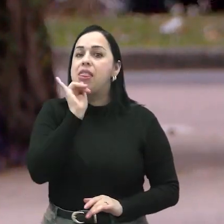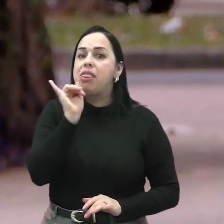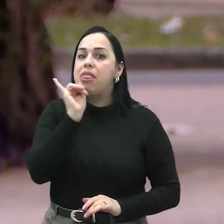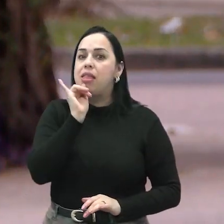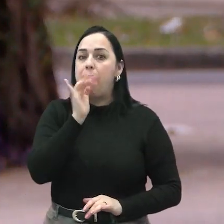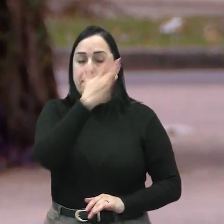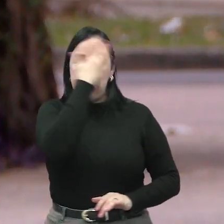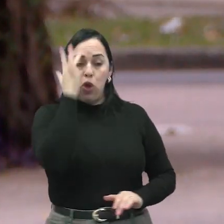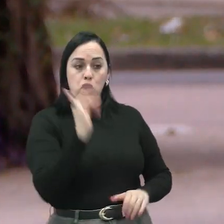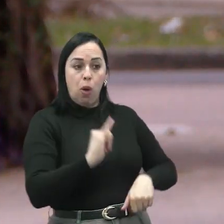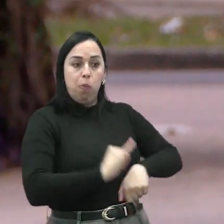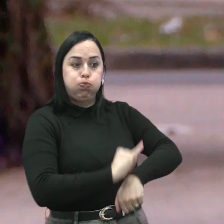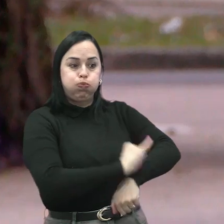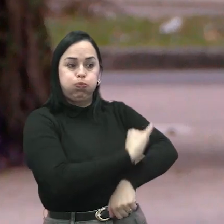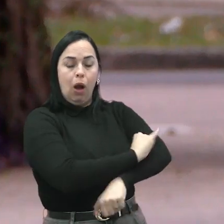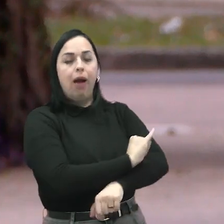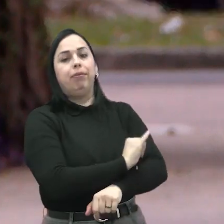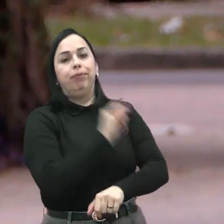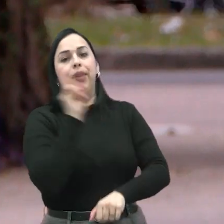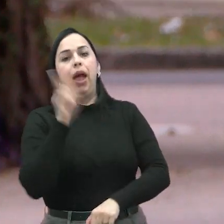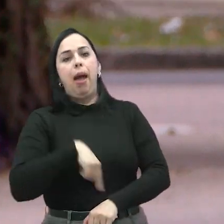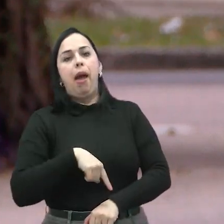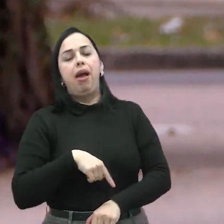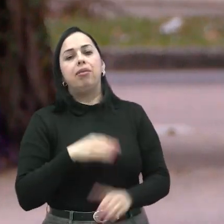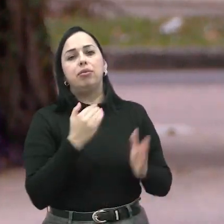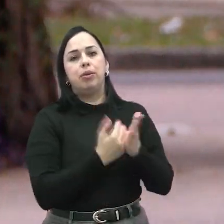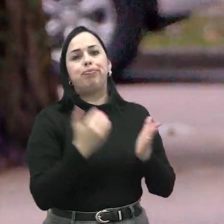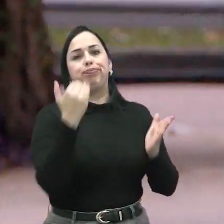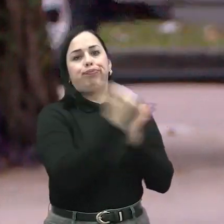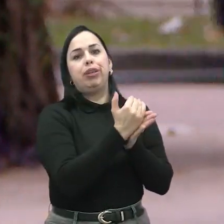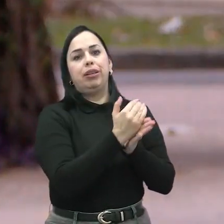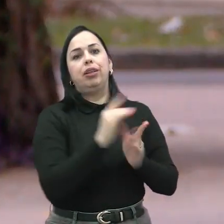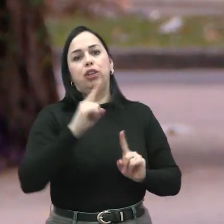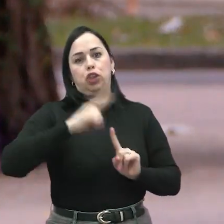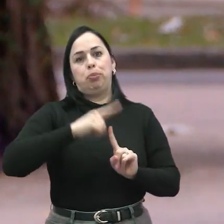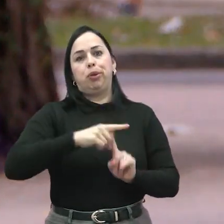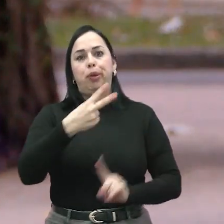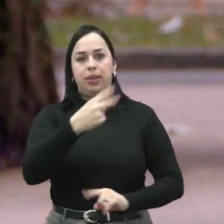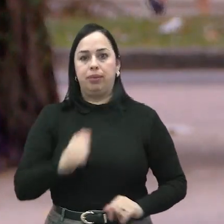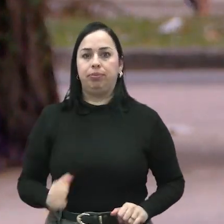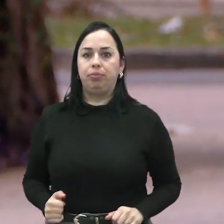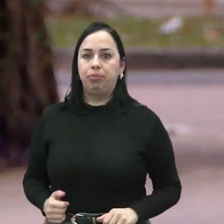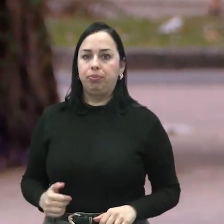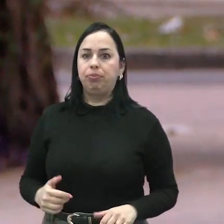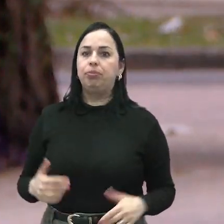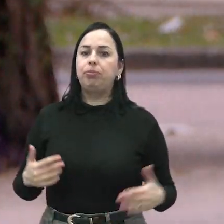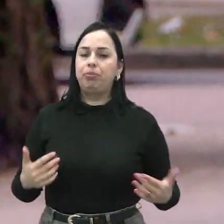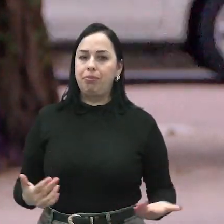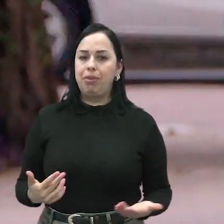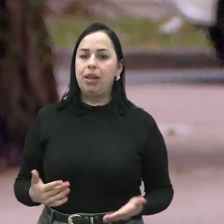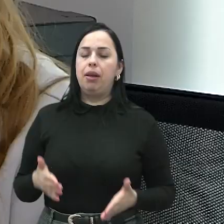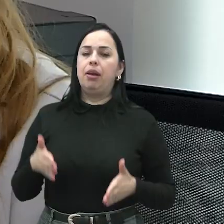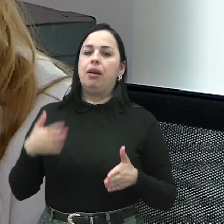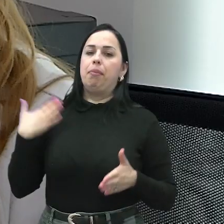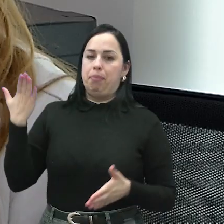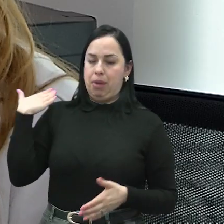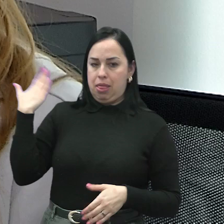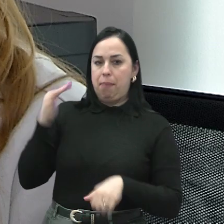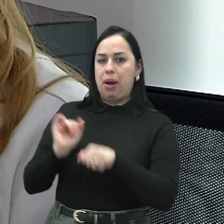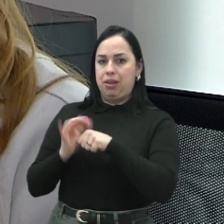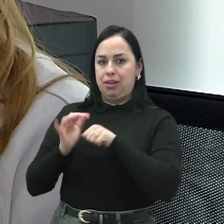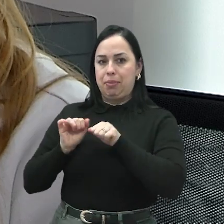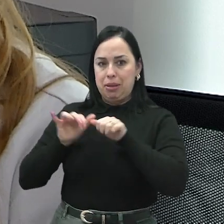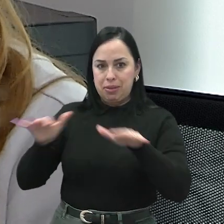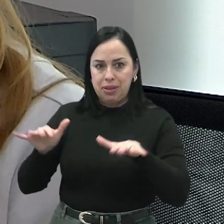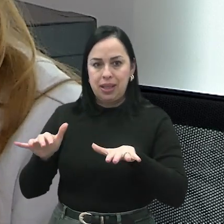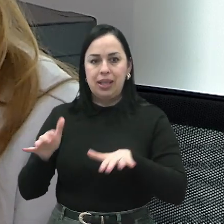viu? Tanto é que pacientes obesos têm mais chances de desenvolver este tipo da doença. Principalmente depois